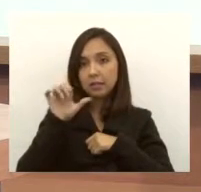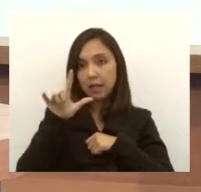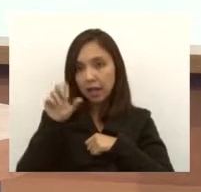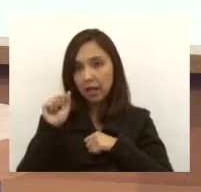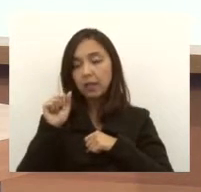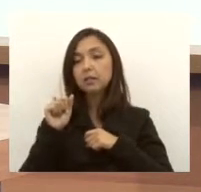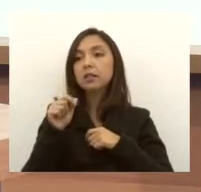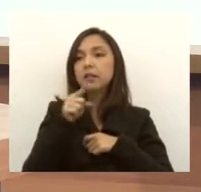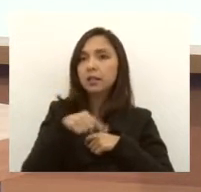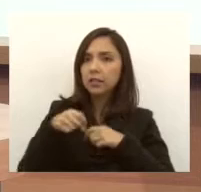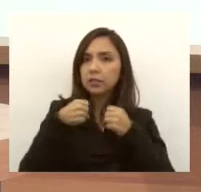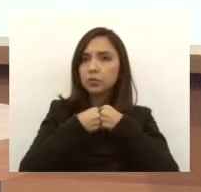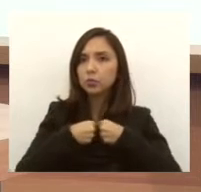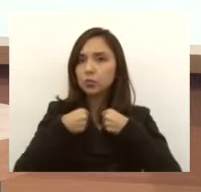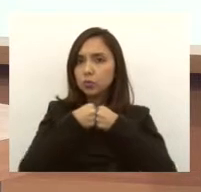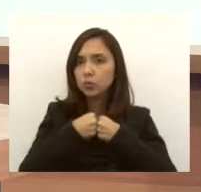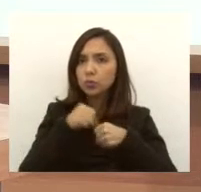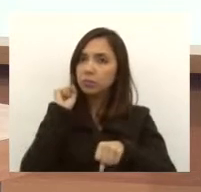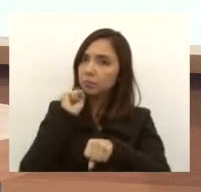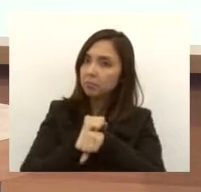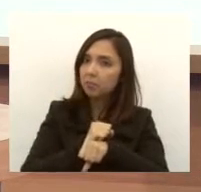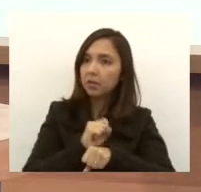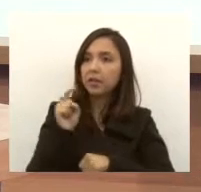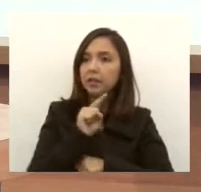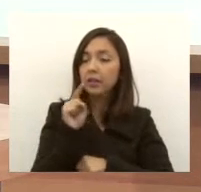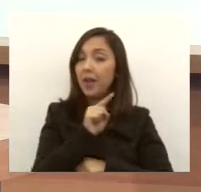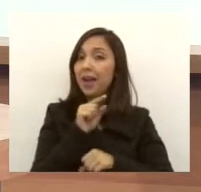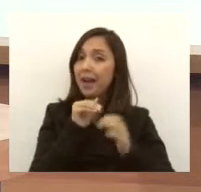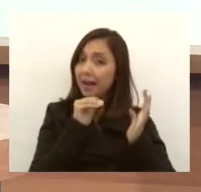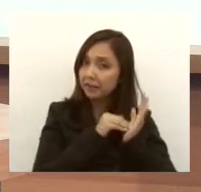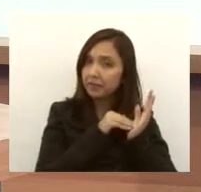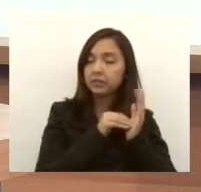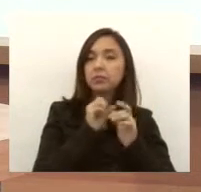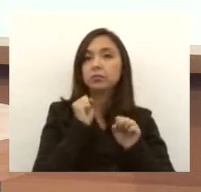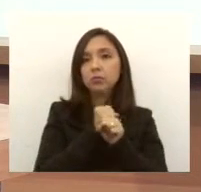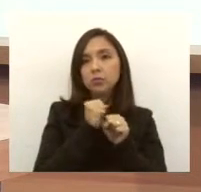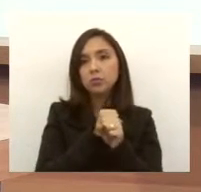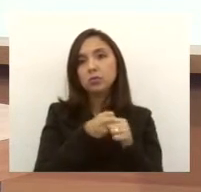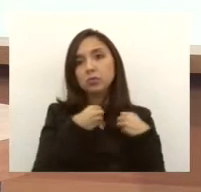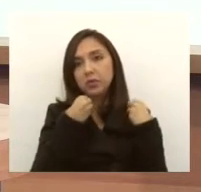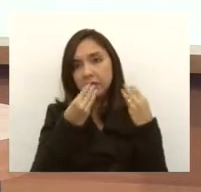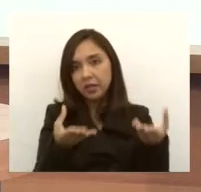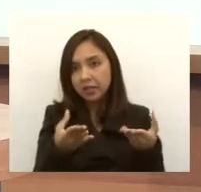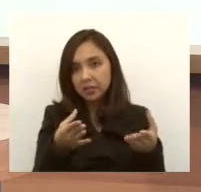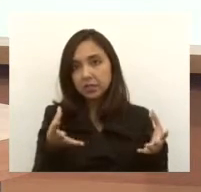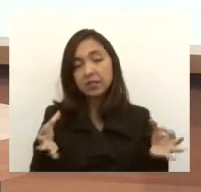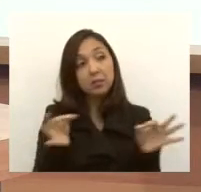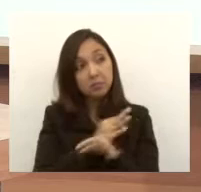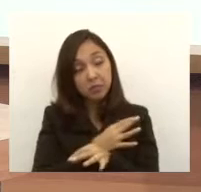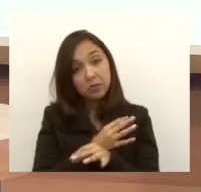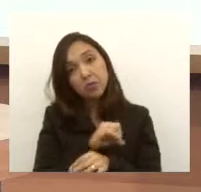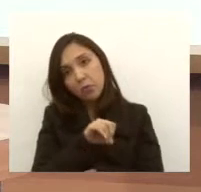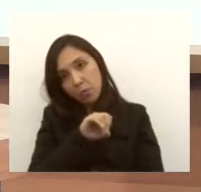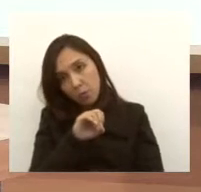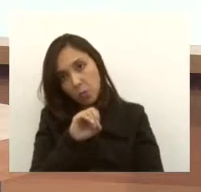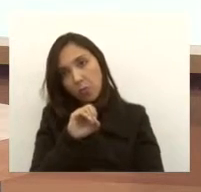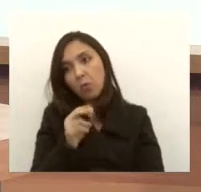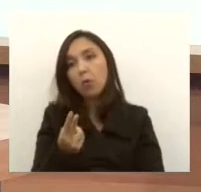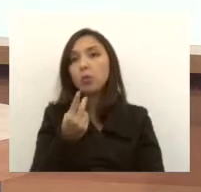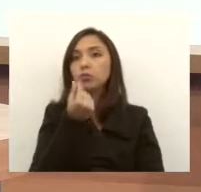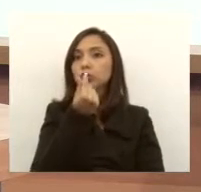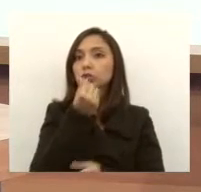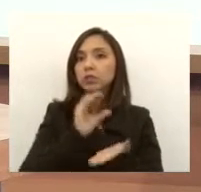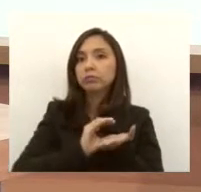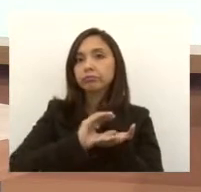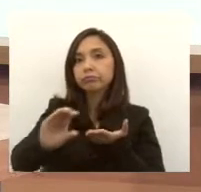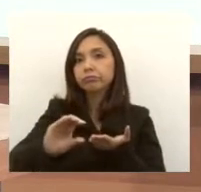dizer que essa luta a gente não vai parar até que a construtora ou entregue o apartamento para todo mundo que comprou, ou simplesmente devolva